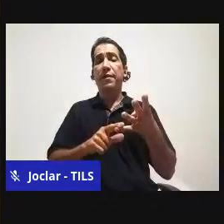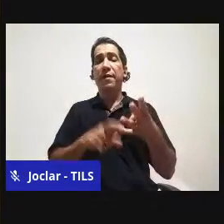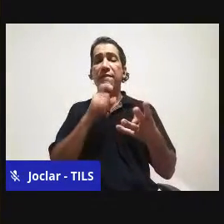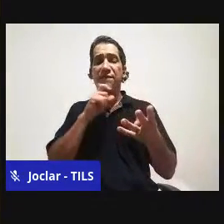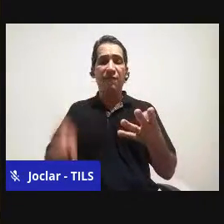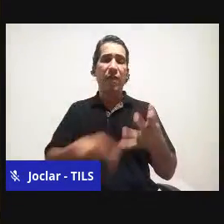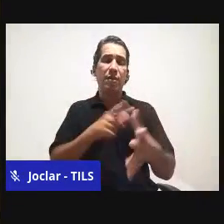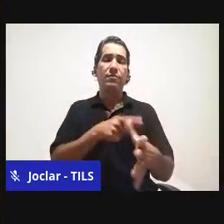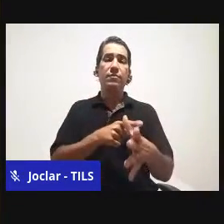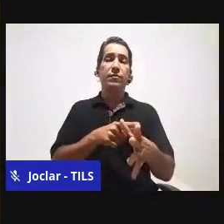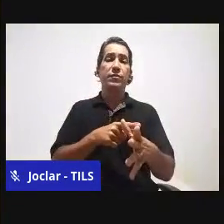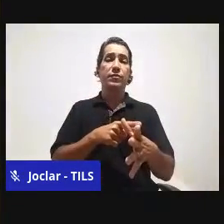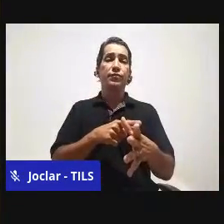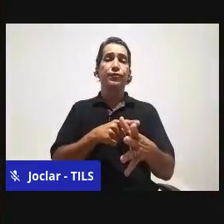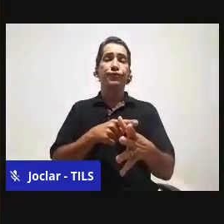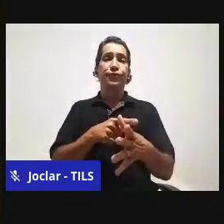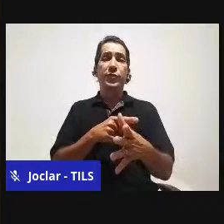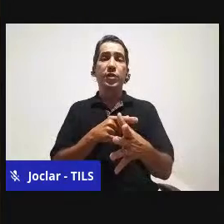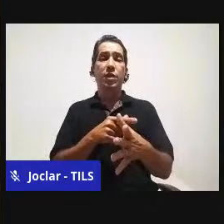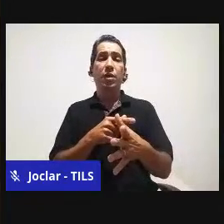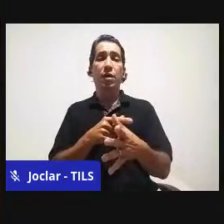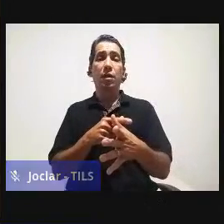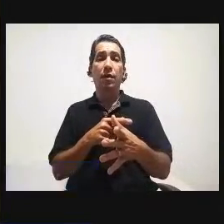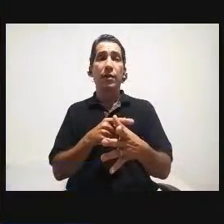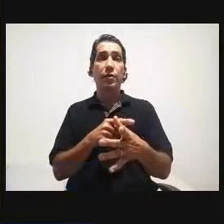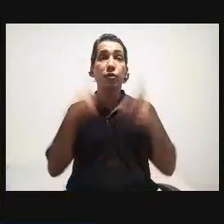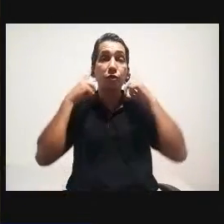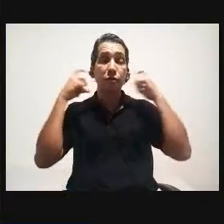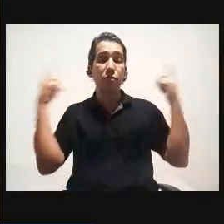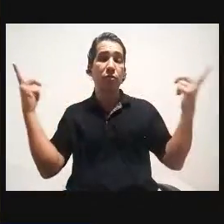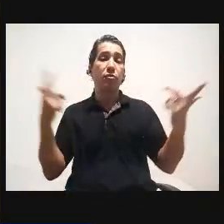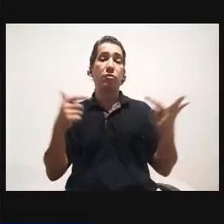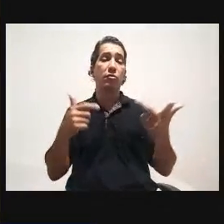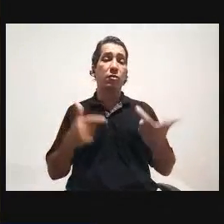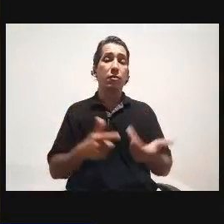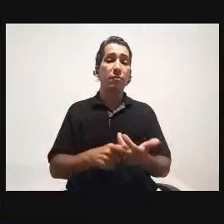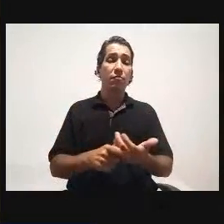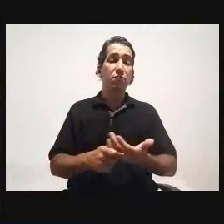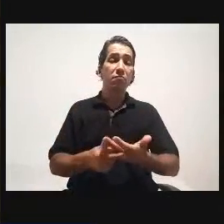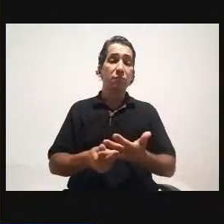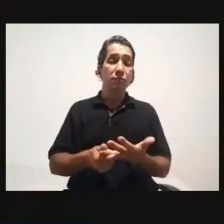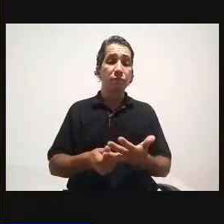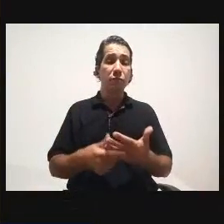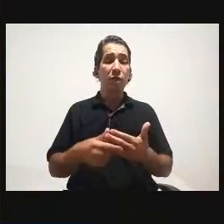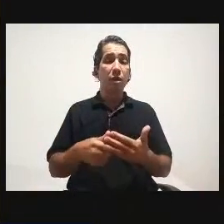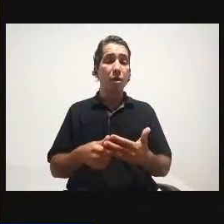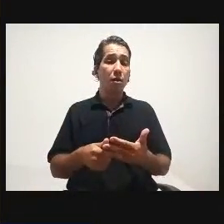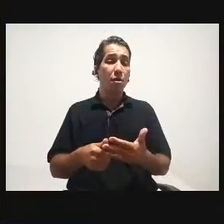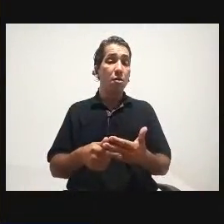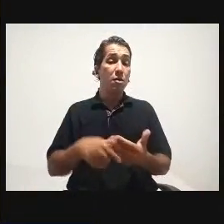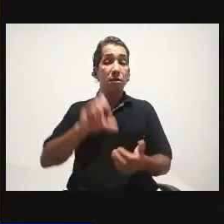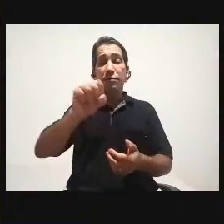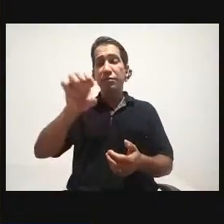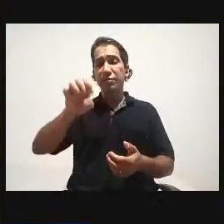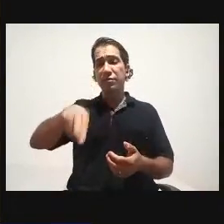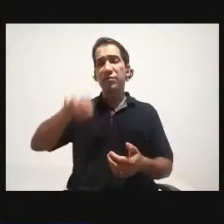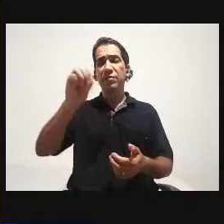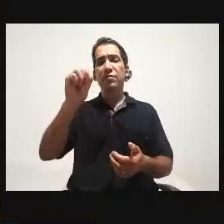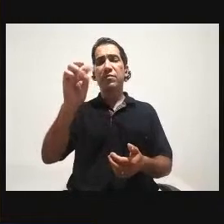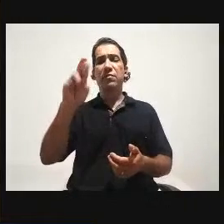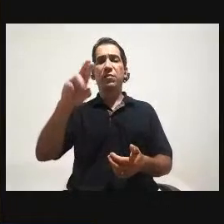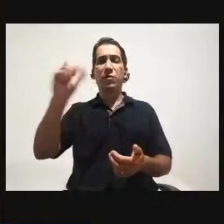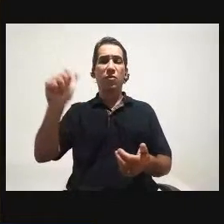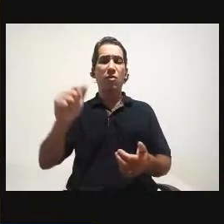auditivos, vai ter sensores de tudo. E esses sensores, que antes custavam centenas de dólares e com